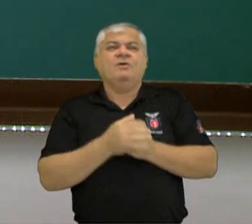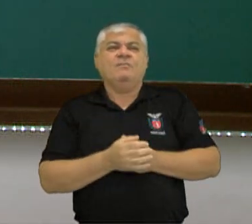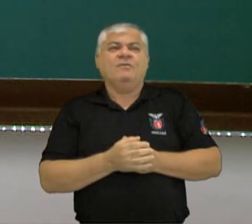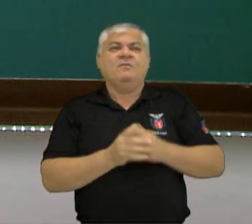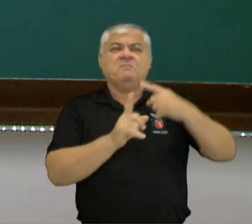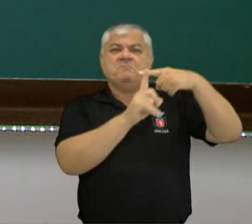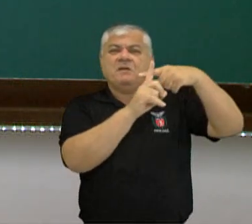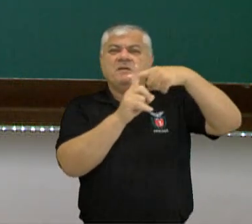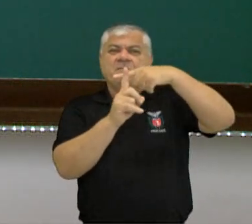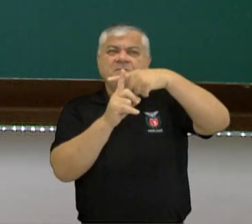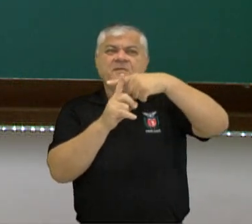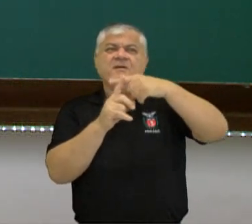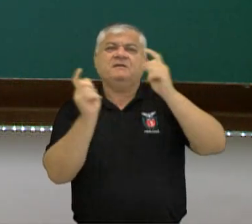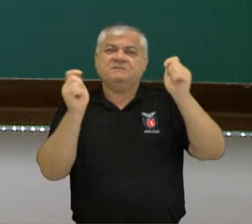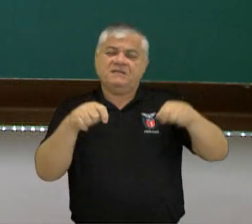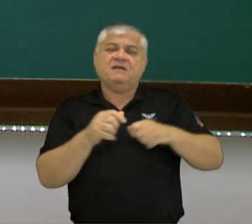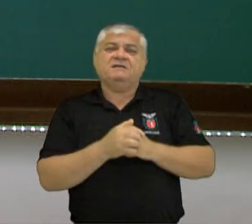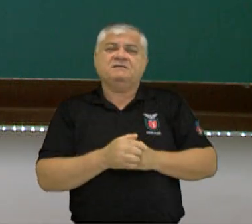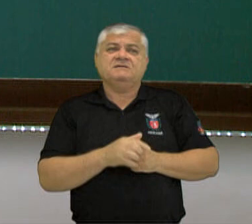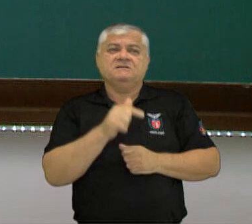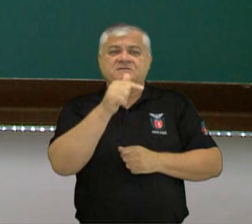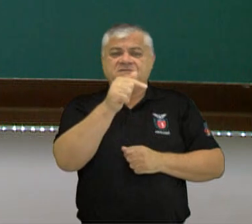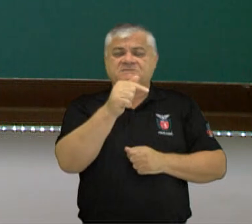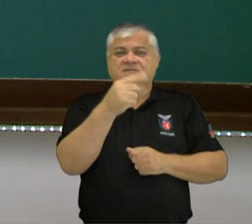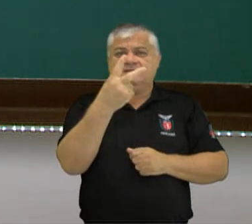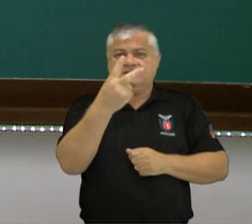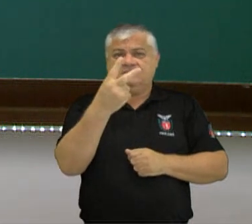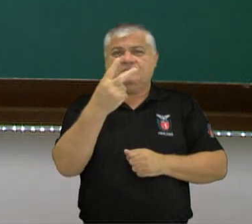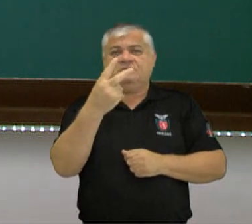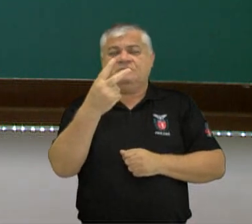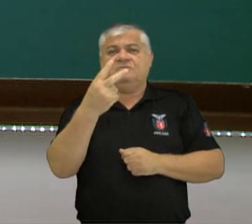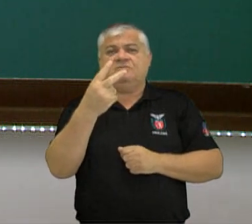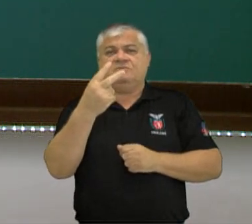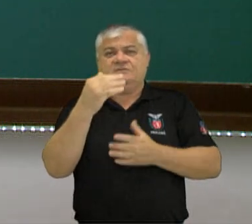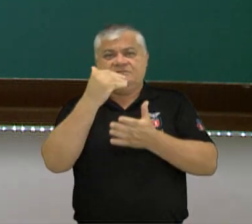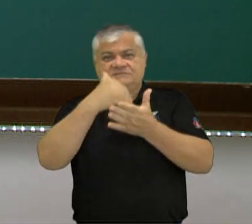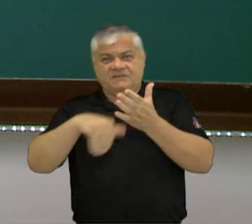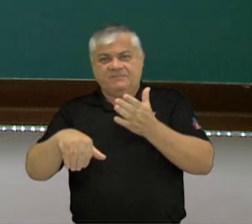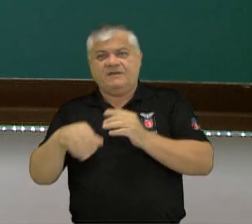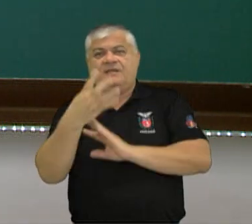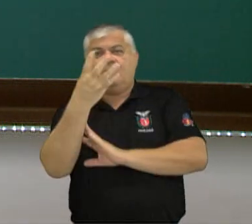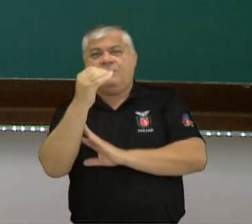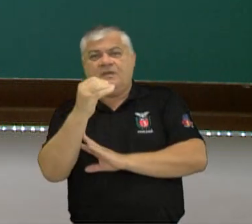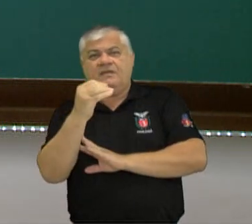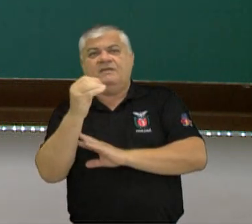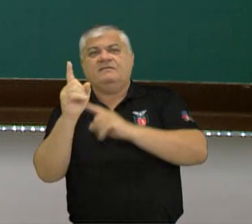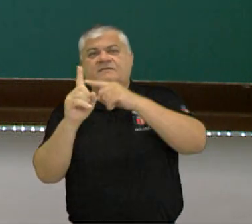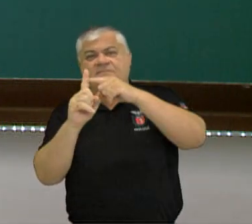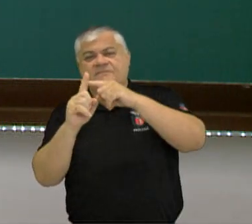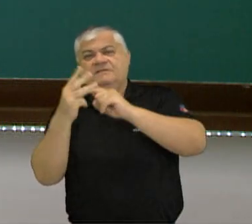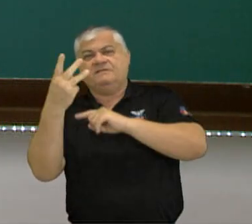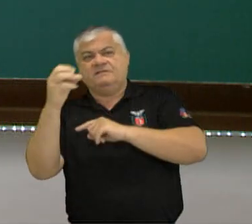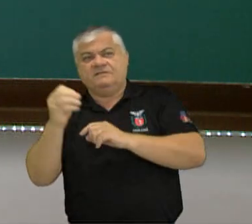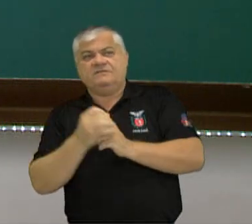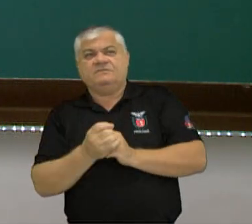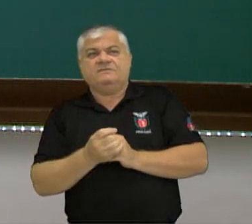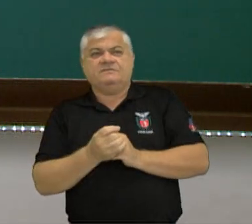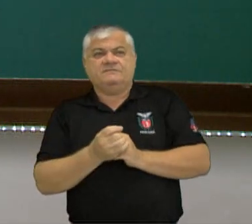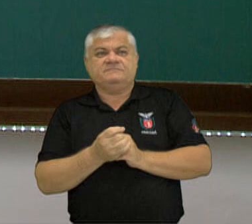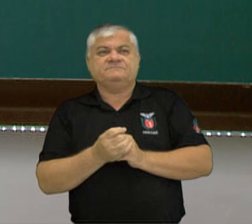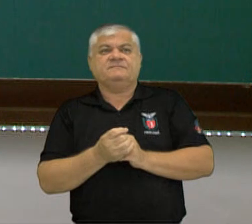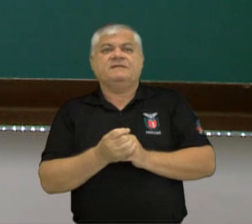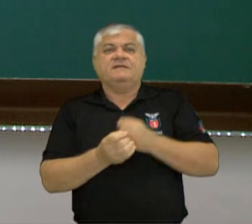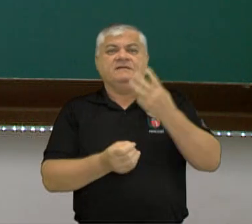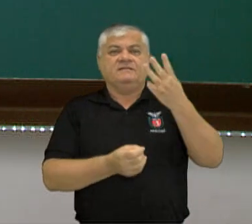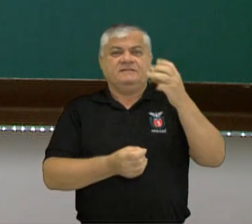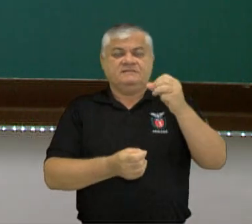nós podemos pegar o 72, separar ele em 40 mais 32, fazendo agora 360 mais